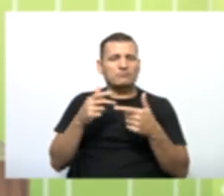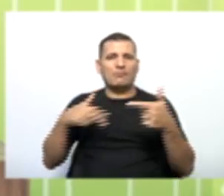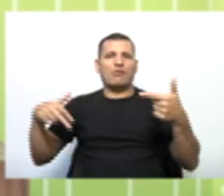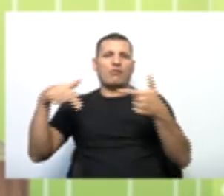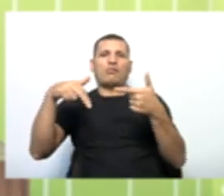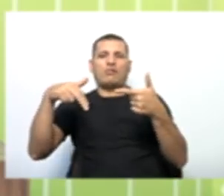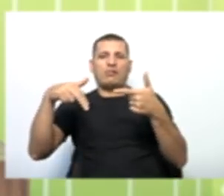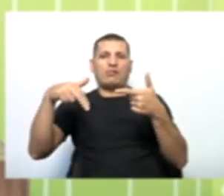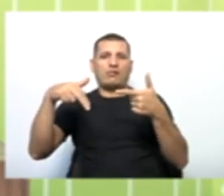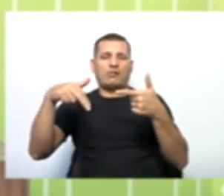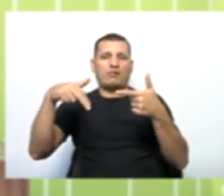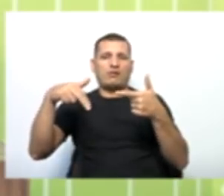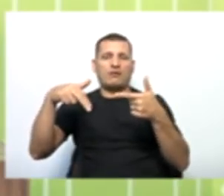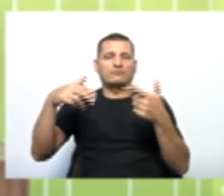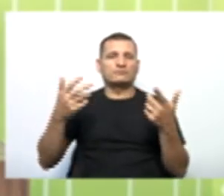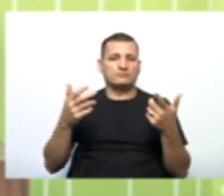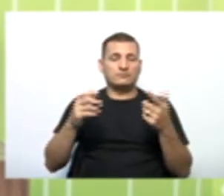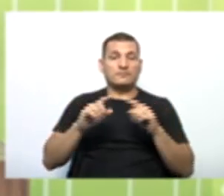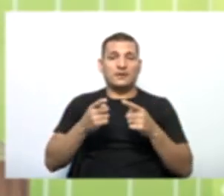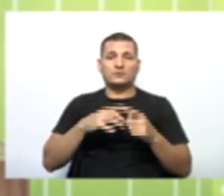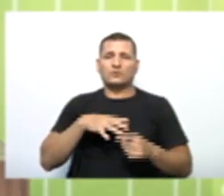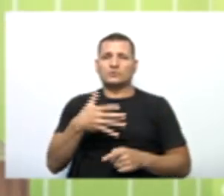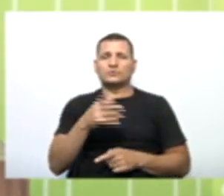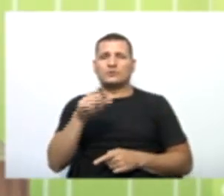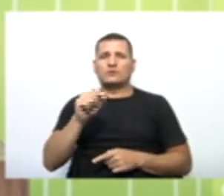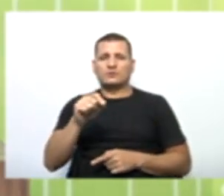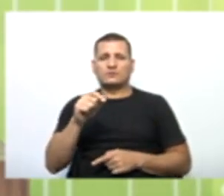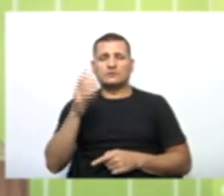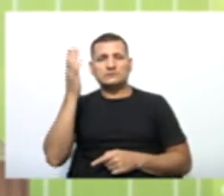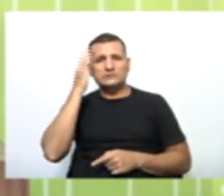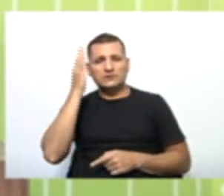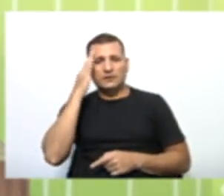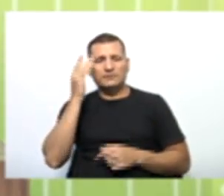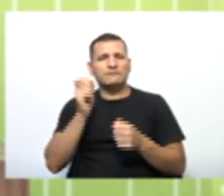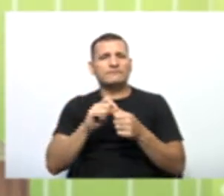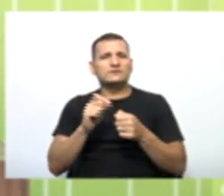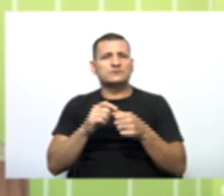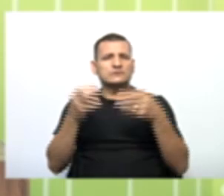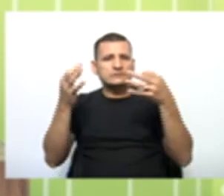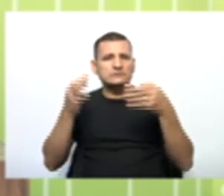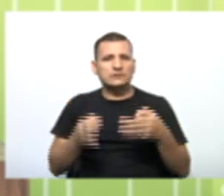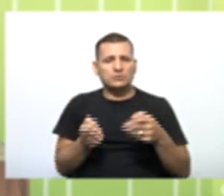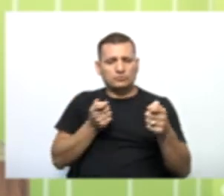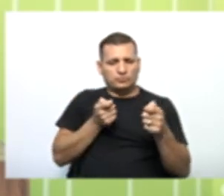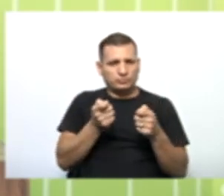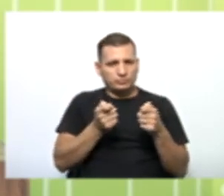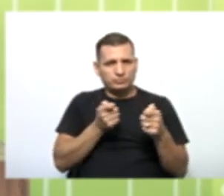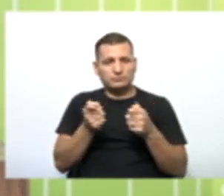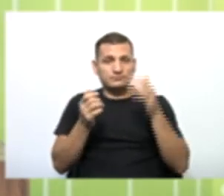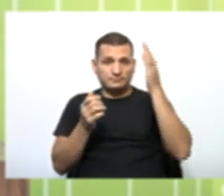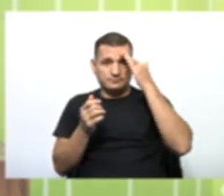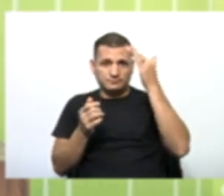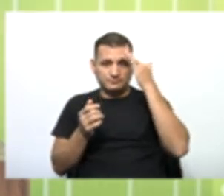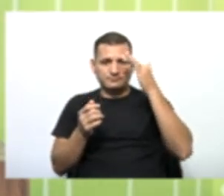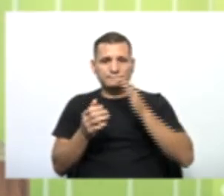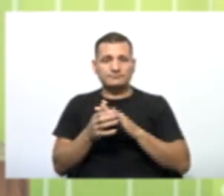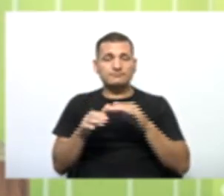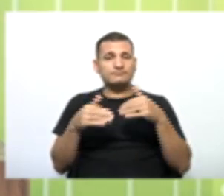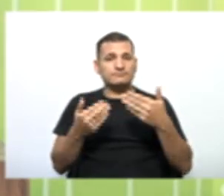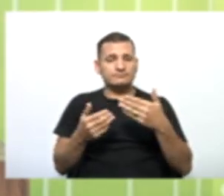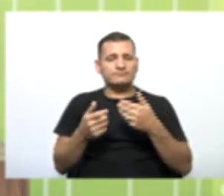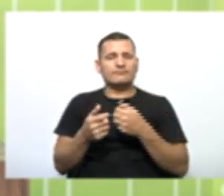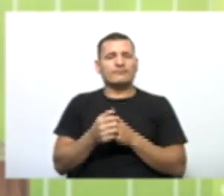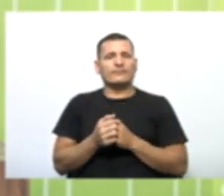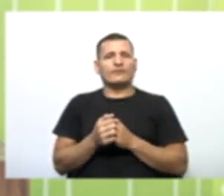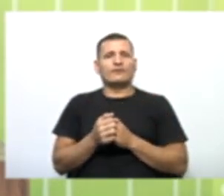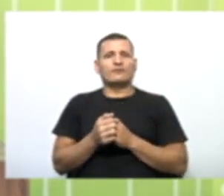na frente da arma. Mas o corajoso é aquele que sabe agir ponderadamente naquela situação. Então, a virtude, ela